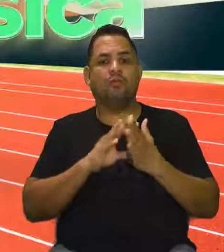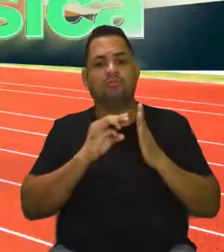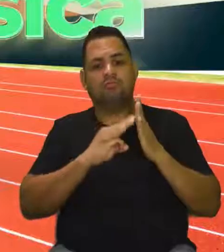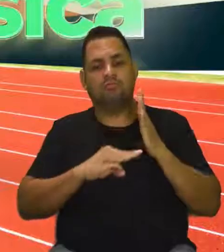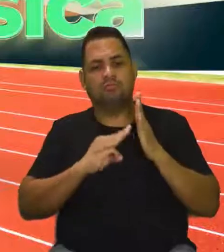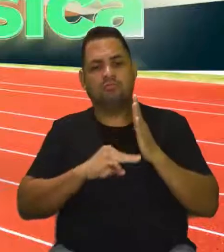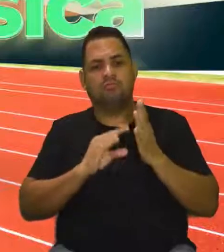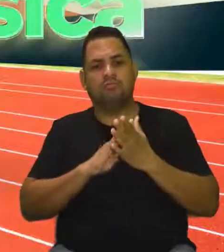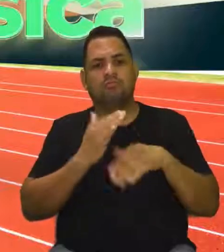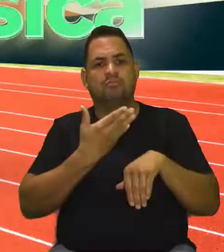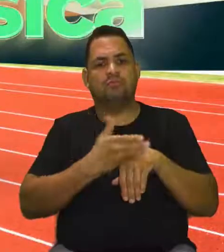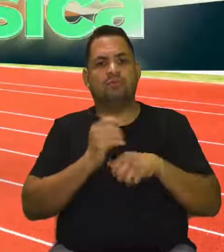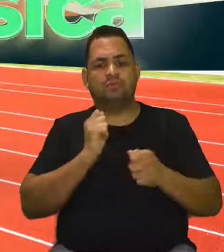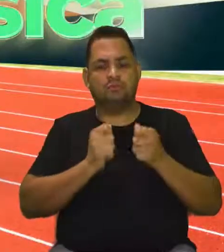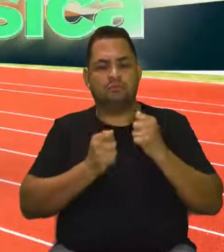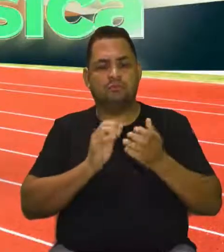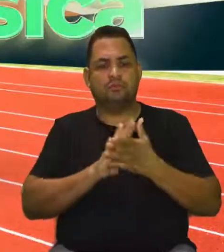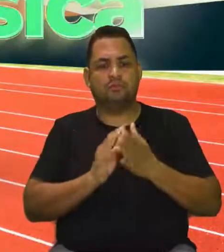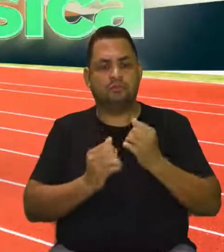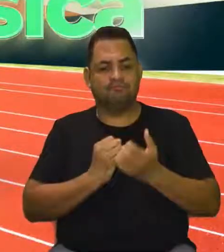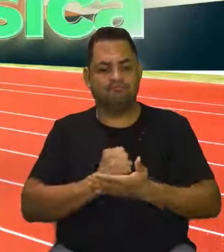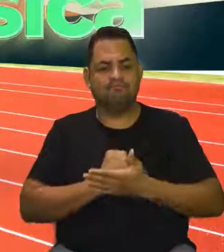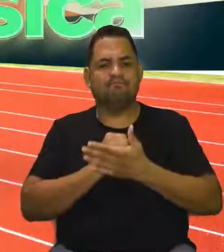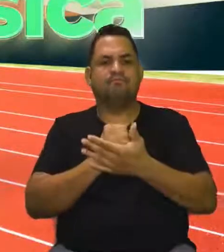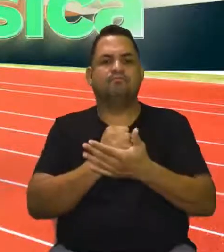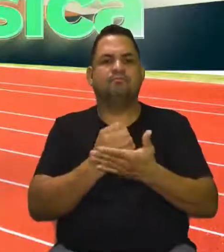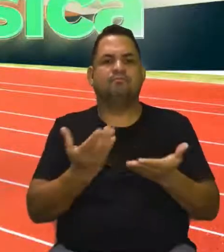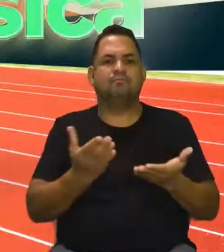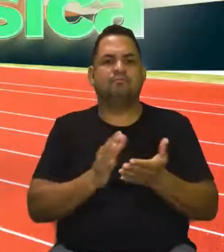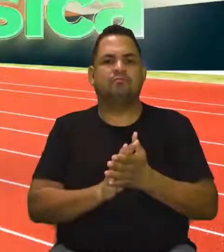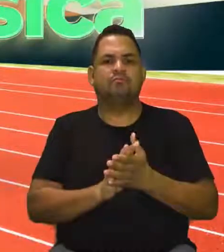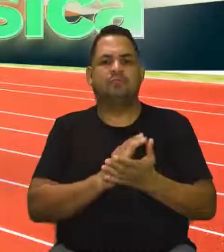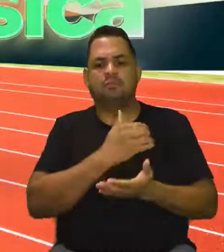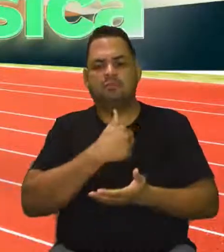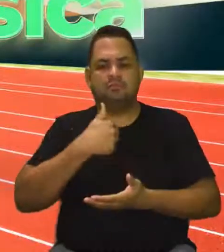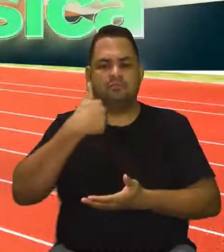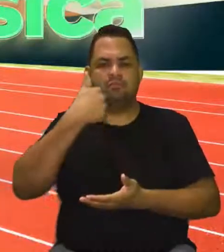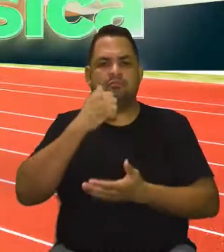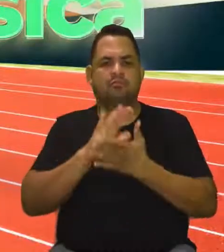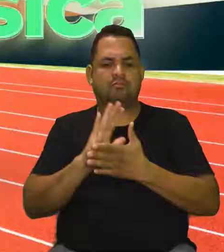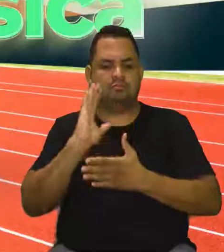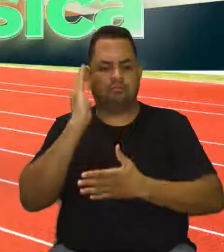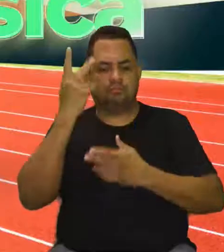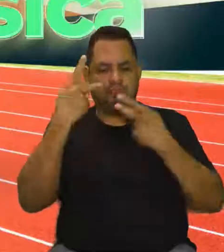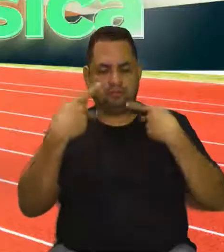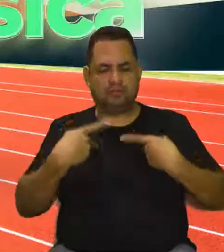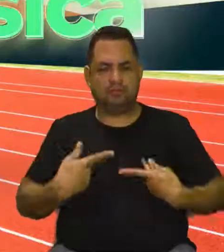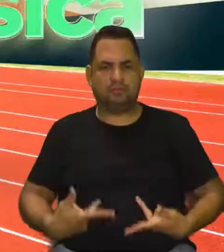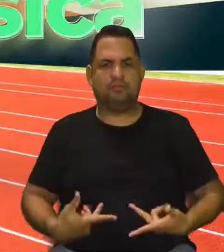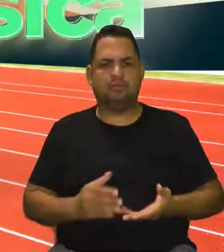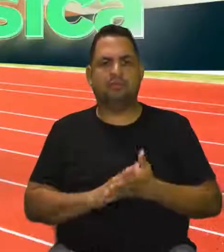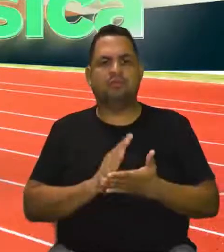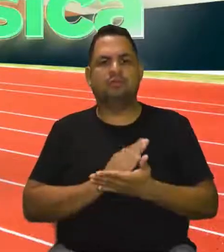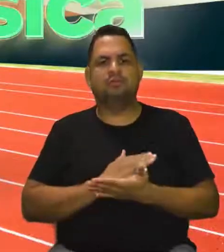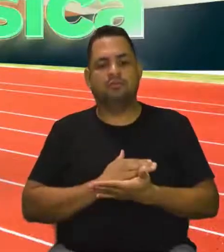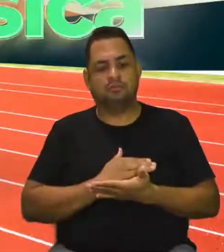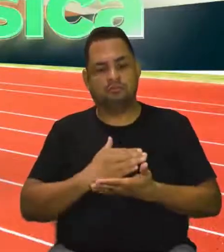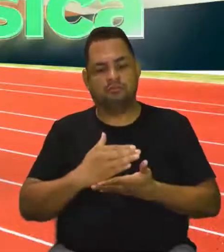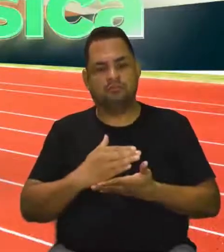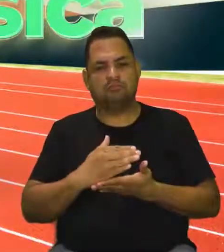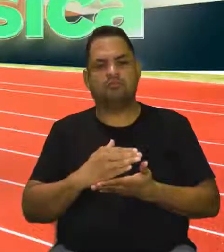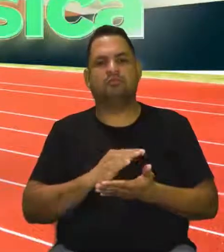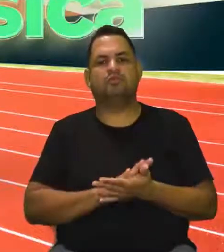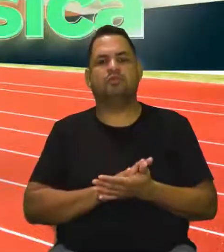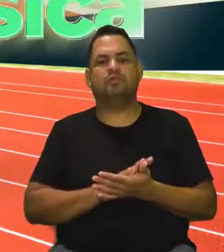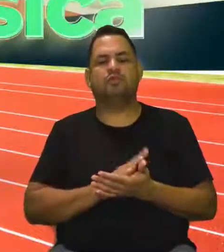método treinamento funcional ajuda aí no aprimoramento das capacidades físicas. Mas vamos continuar a nossa conversa